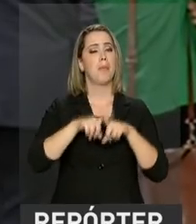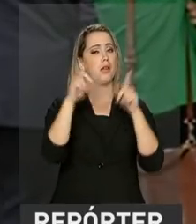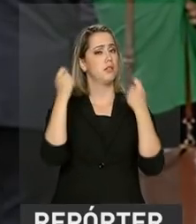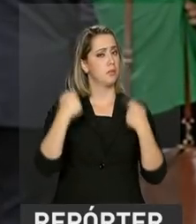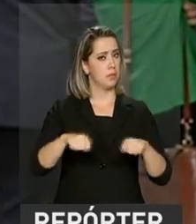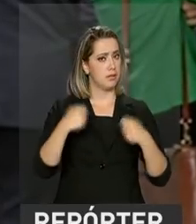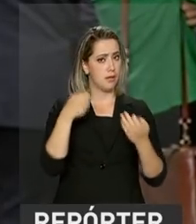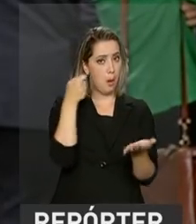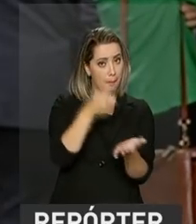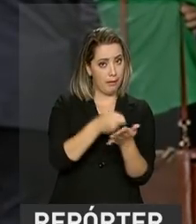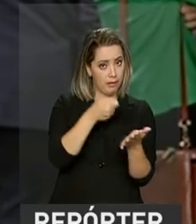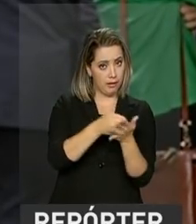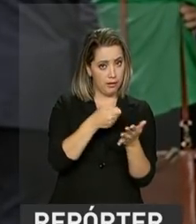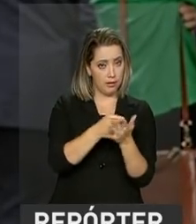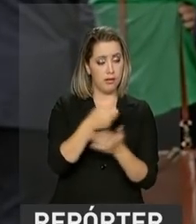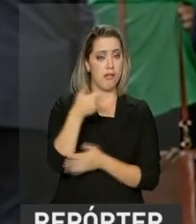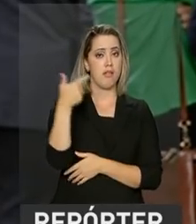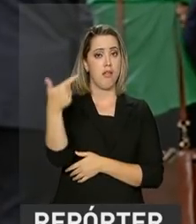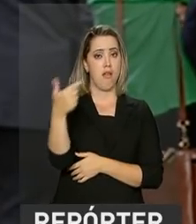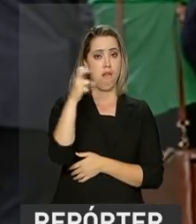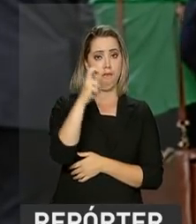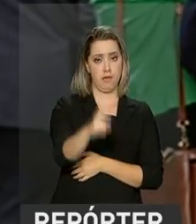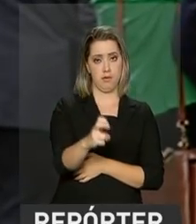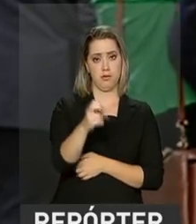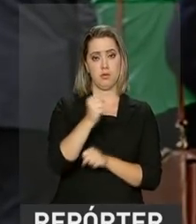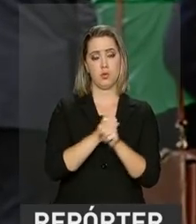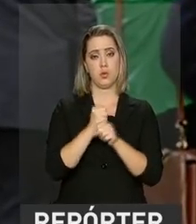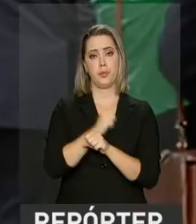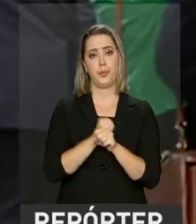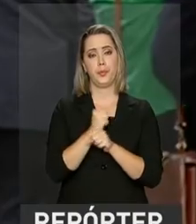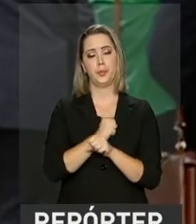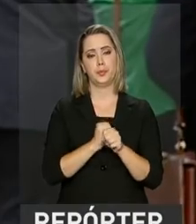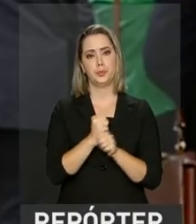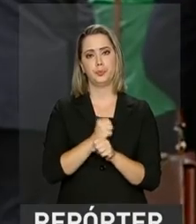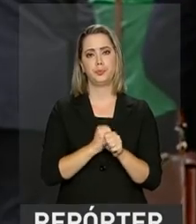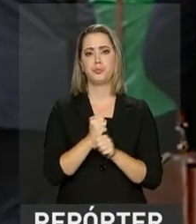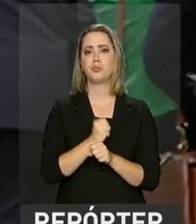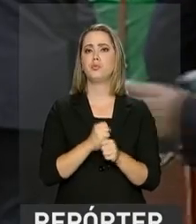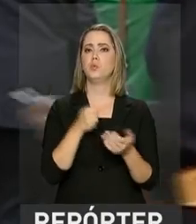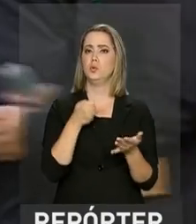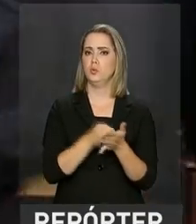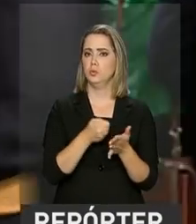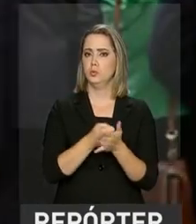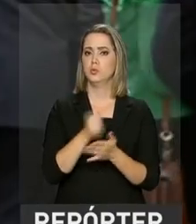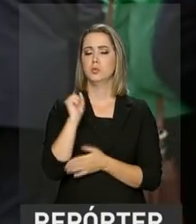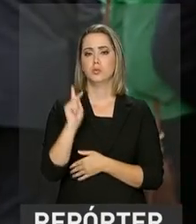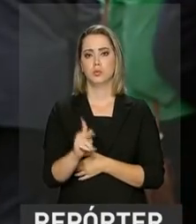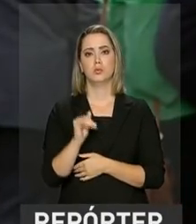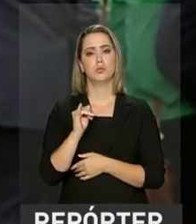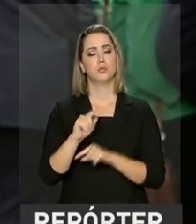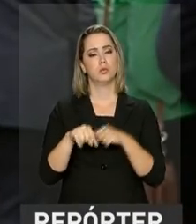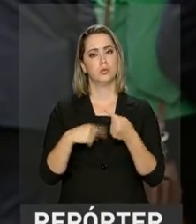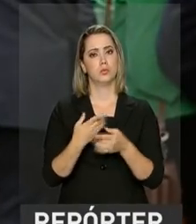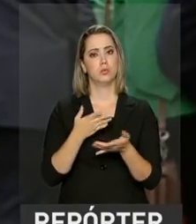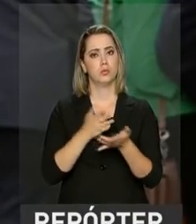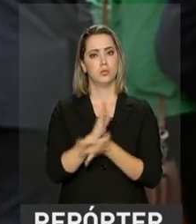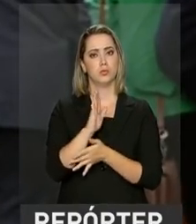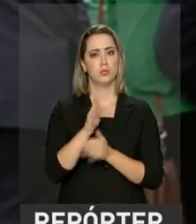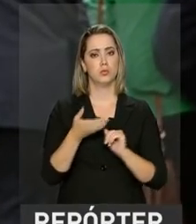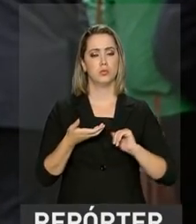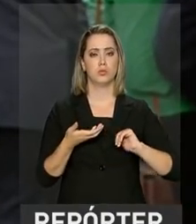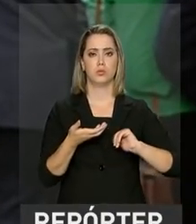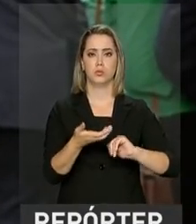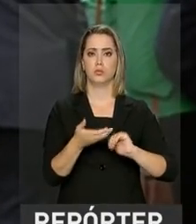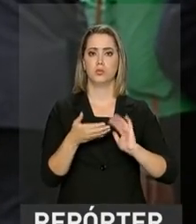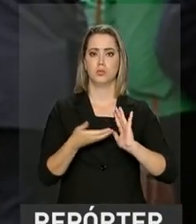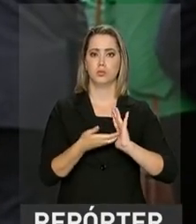de contribuição, tanto para homens quanto para mulheres, se aposentarem caso a proposta seja aprovada no Congresso Nacional e